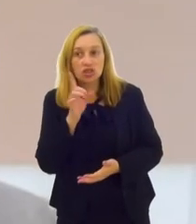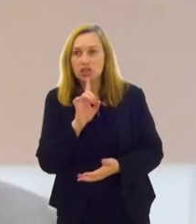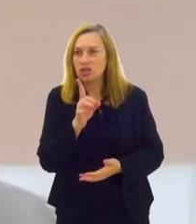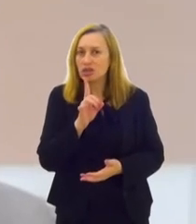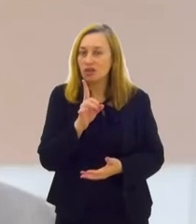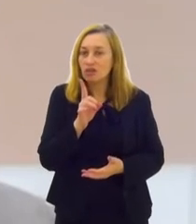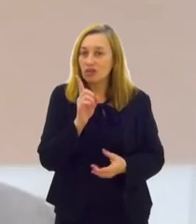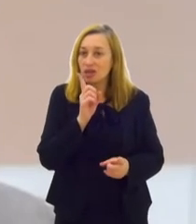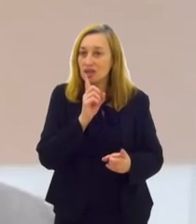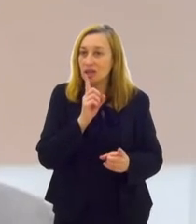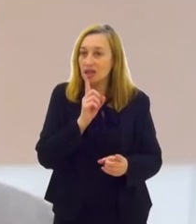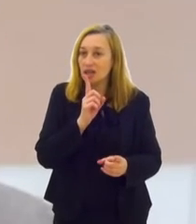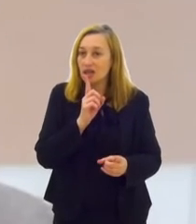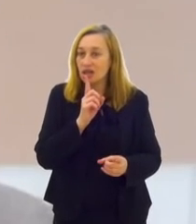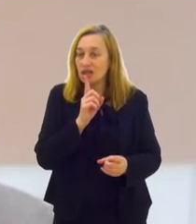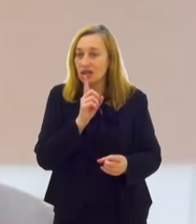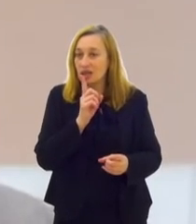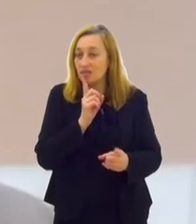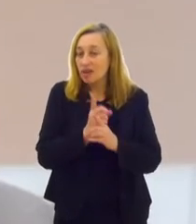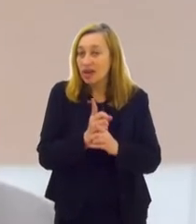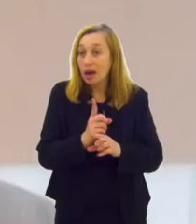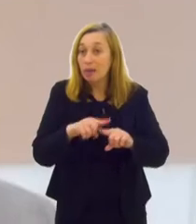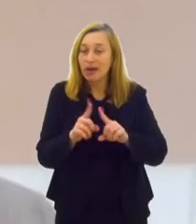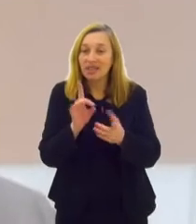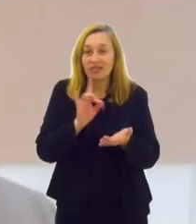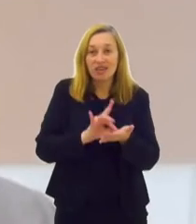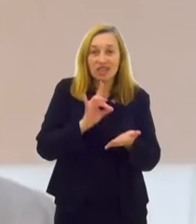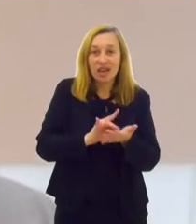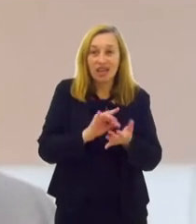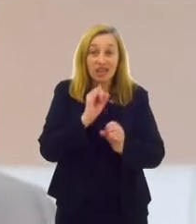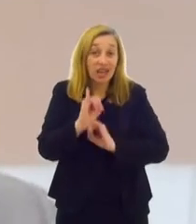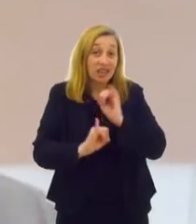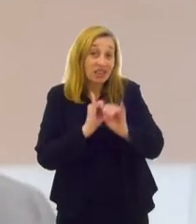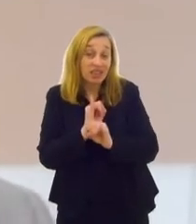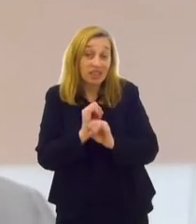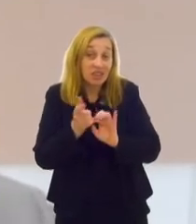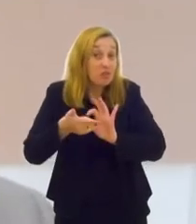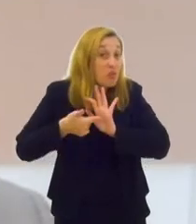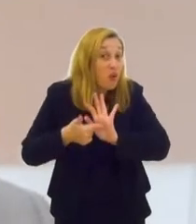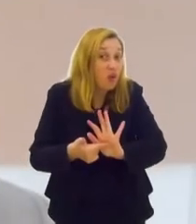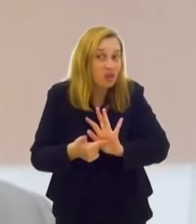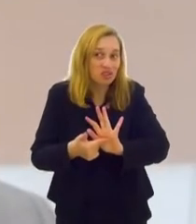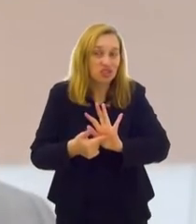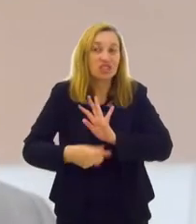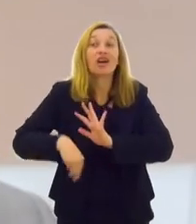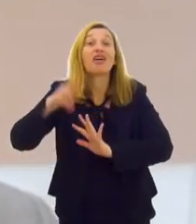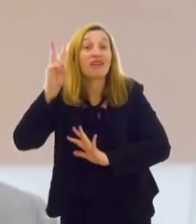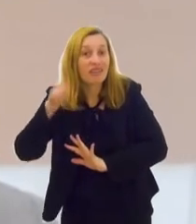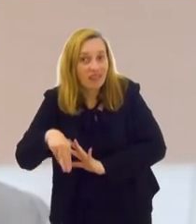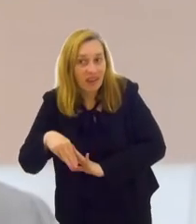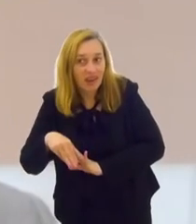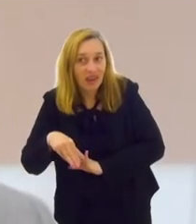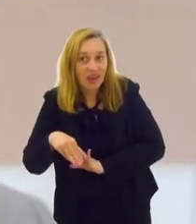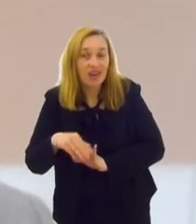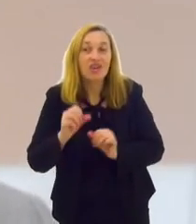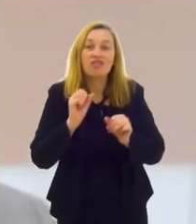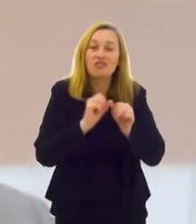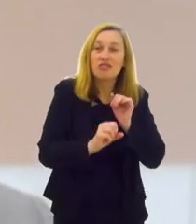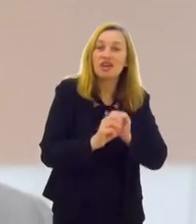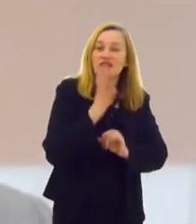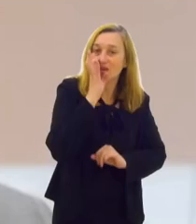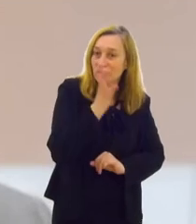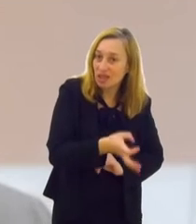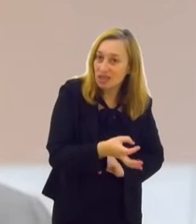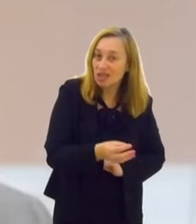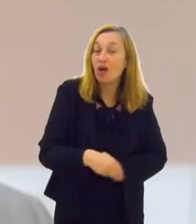achando que não vai ser encontrada, mas a verdade é que a internet deixa rastros. É possível identificar quem promoveu